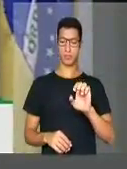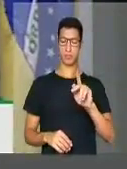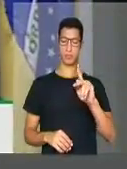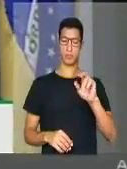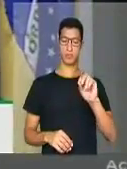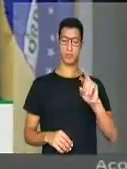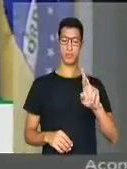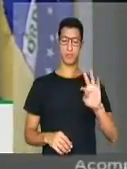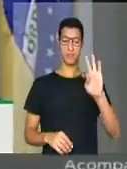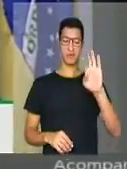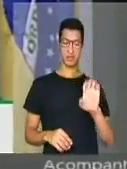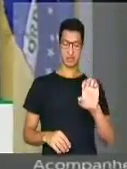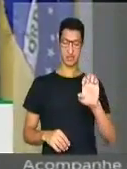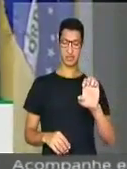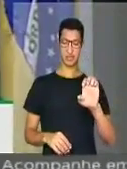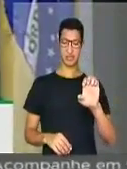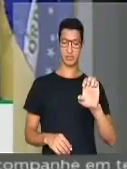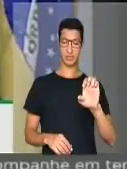porte,